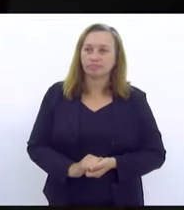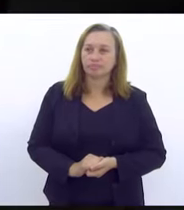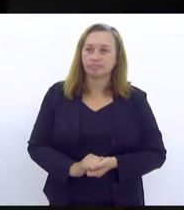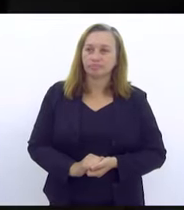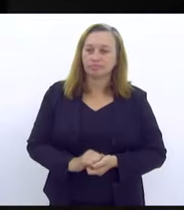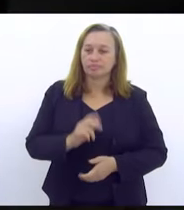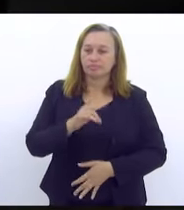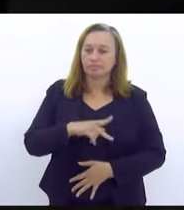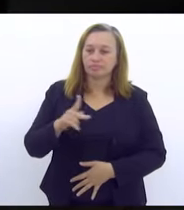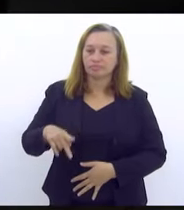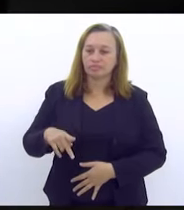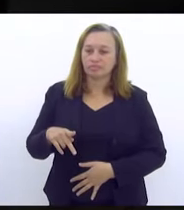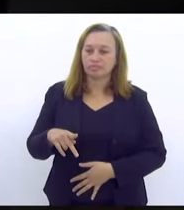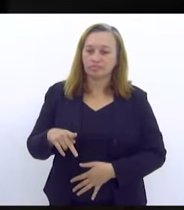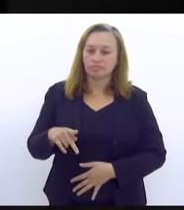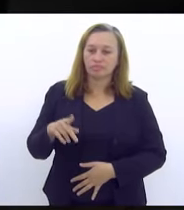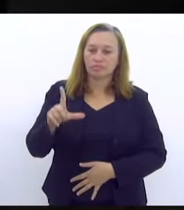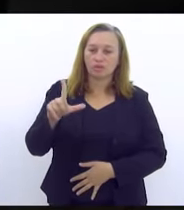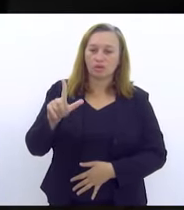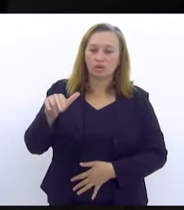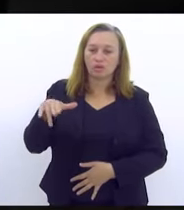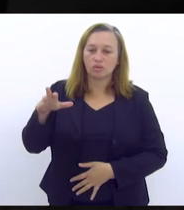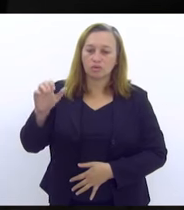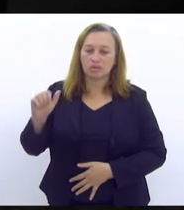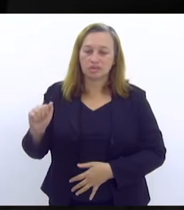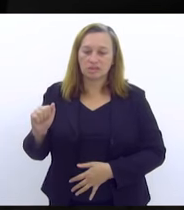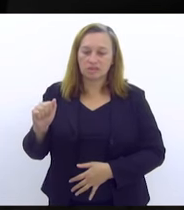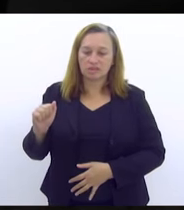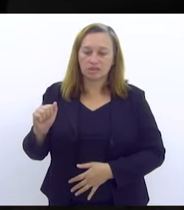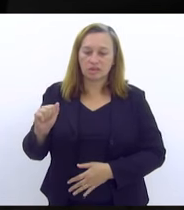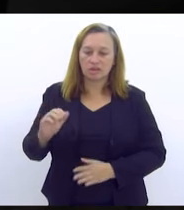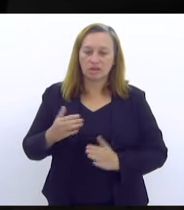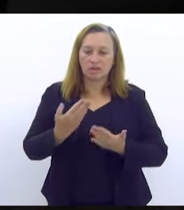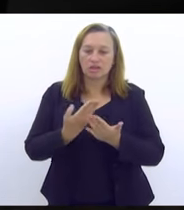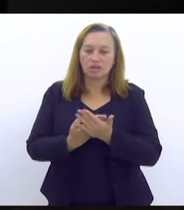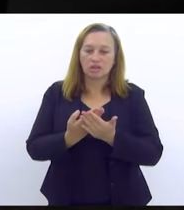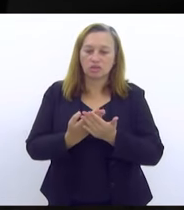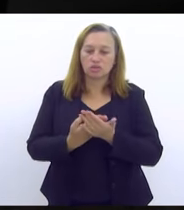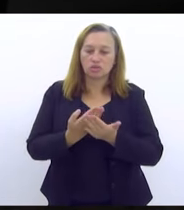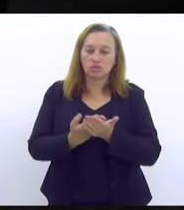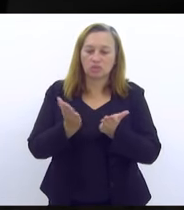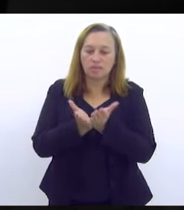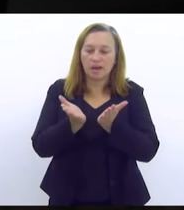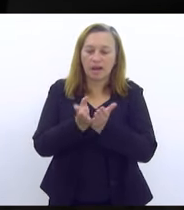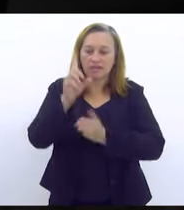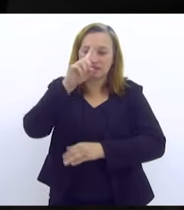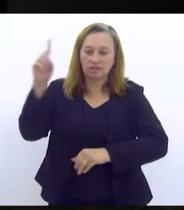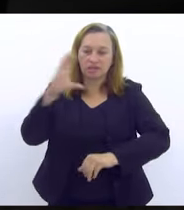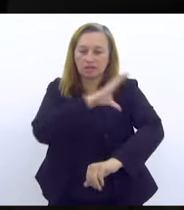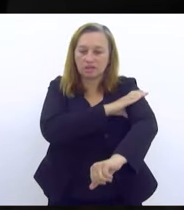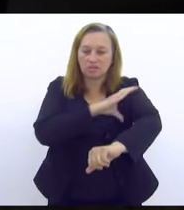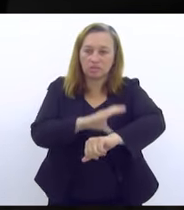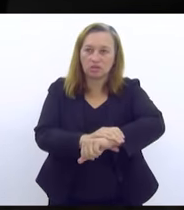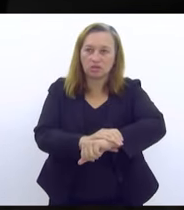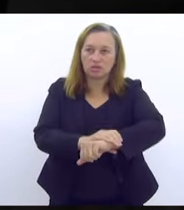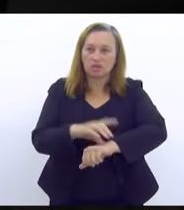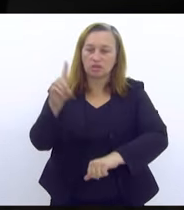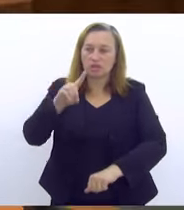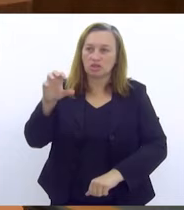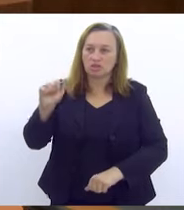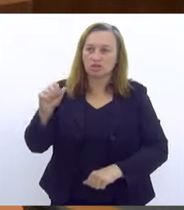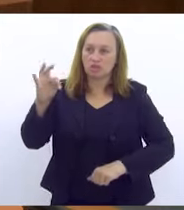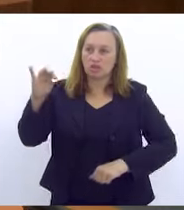A professora Lúcia Amélia, superintendente da Escola Bíblica Dominical da Assembleia de Deus da Zona Oeste.